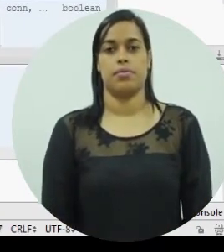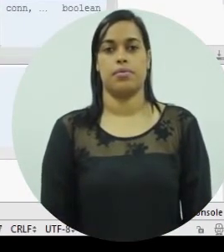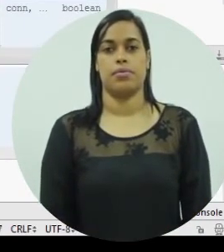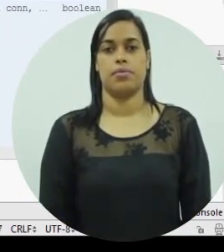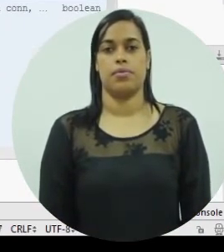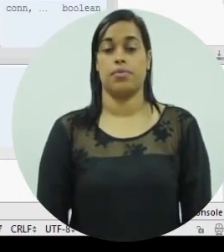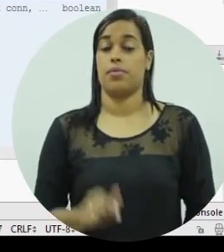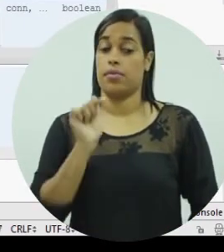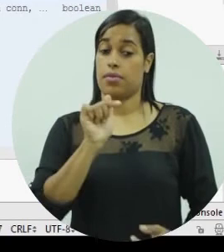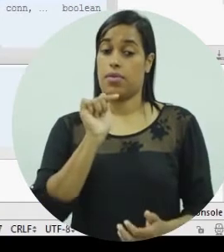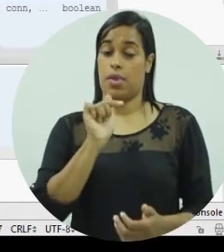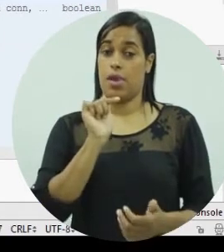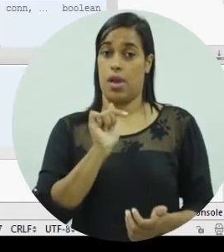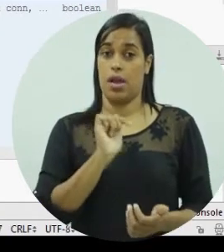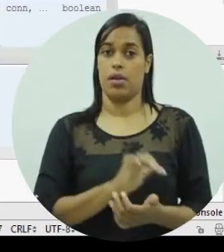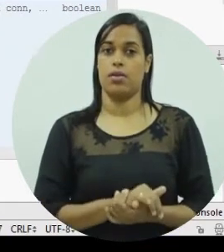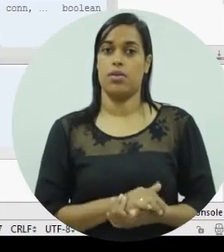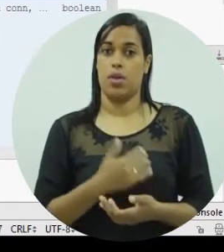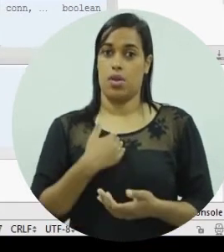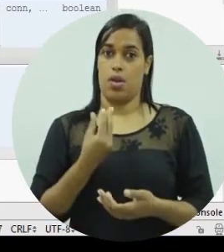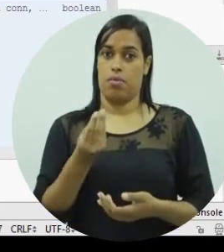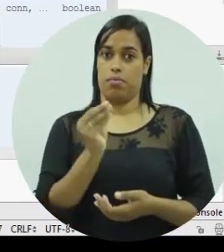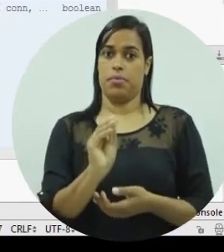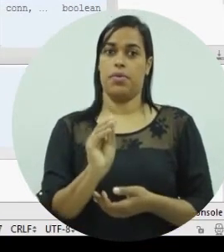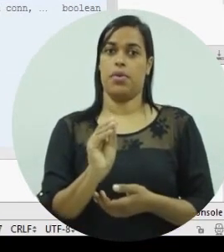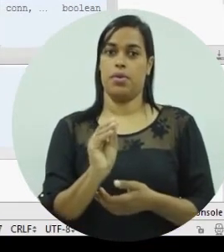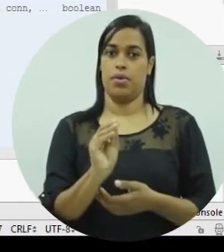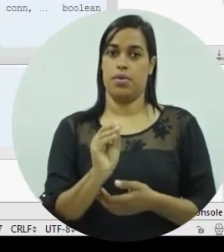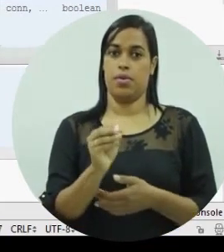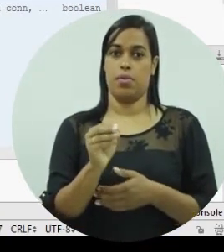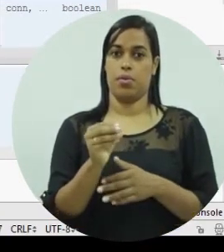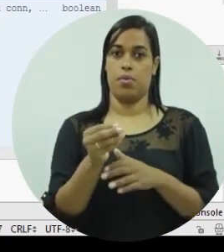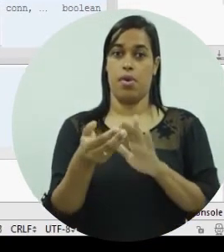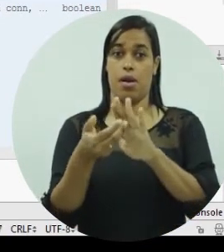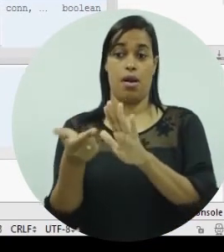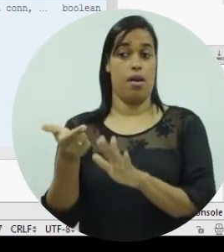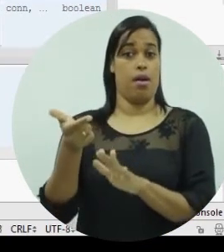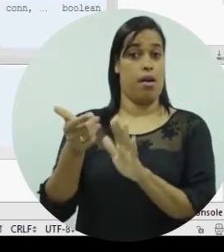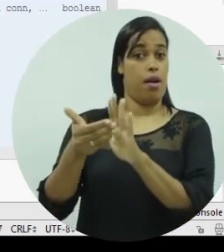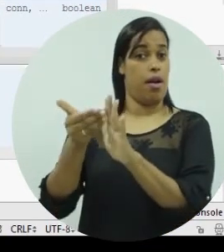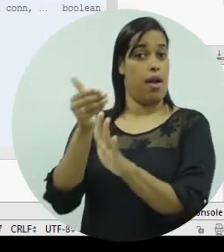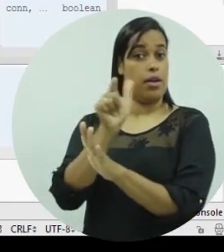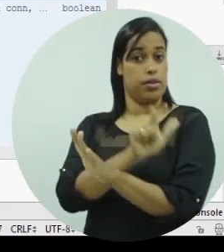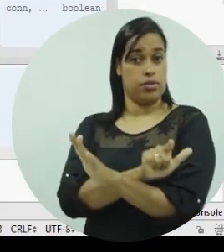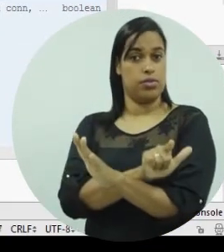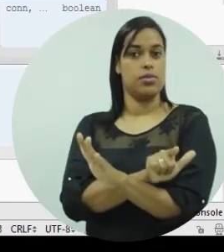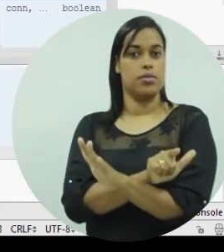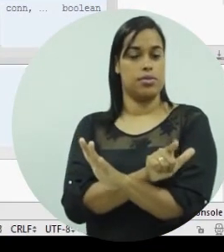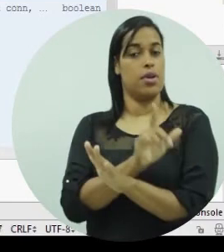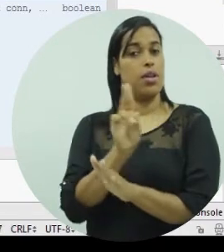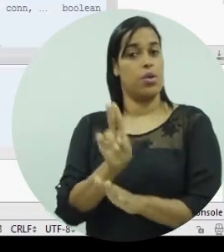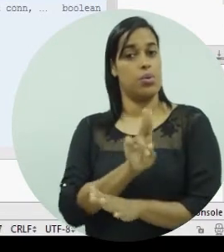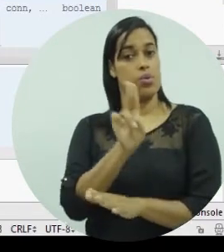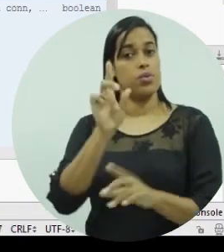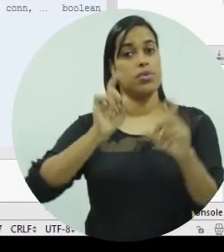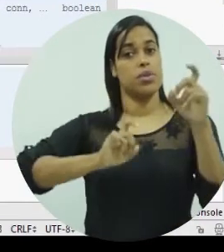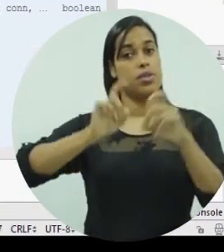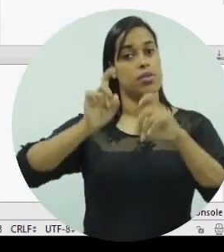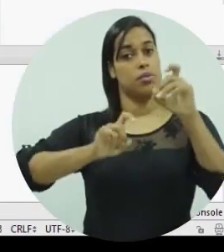Então, nesse caso, quando eu estou colocando posteriormente, ele primeiro vai usar na expressão